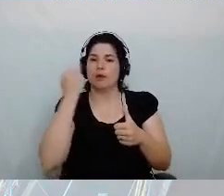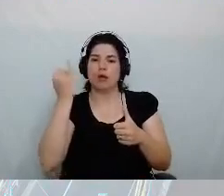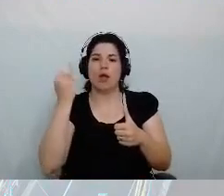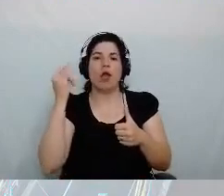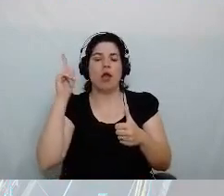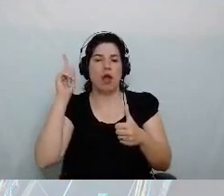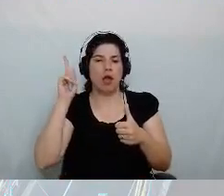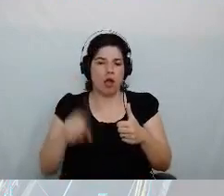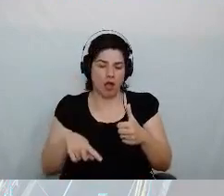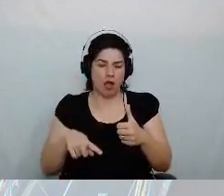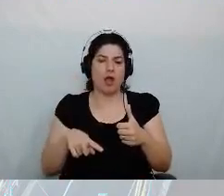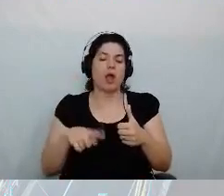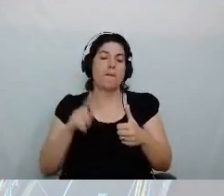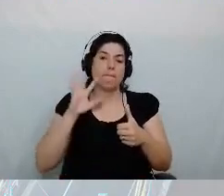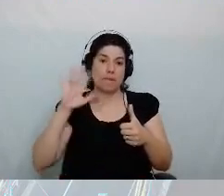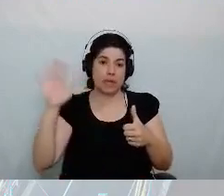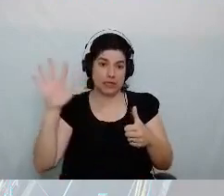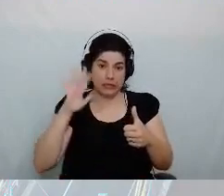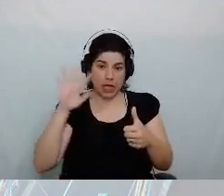leva em consideração.